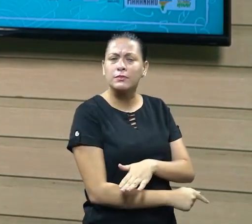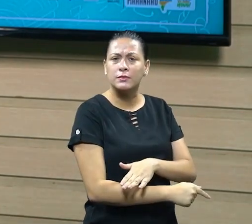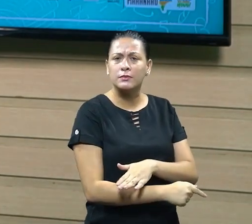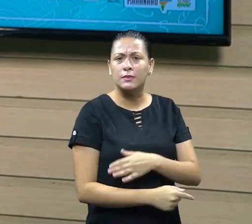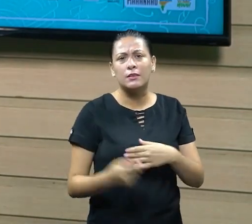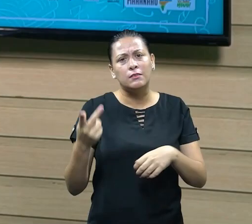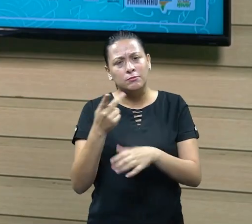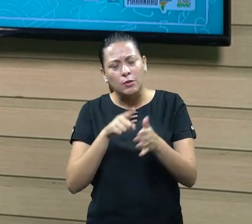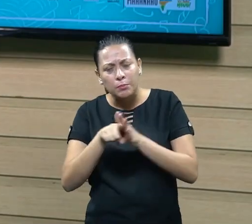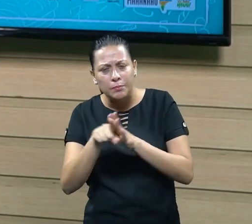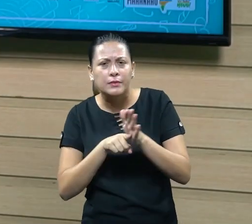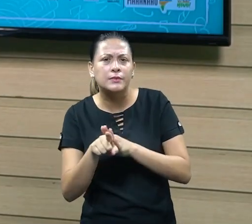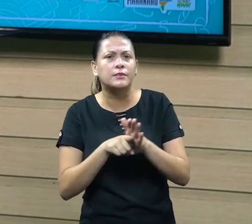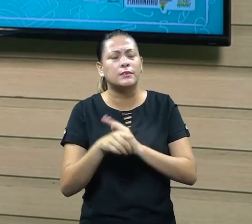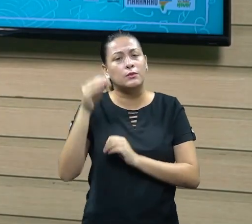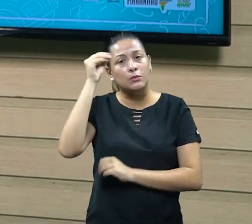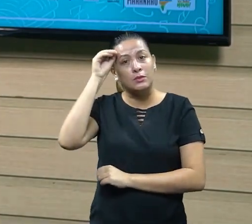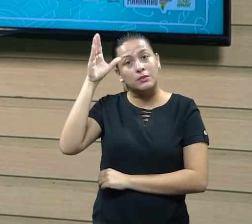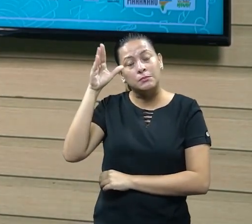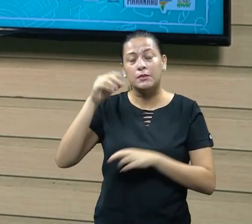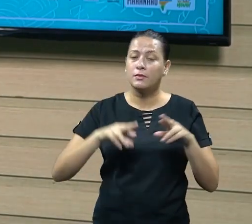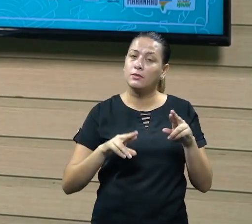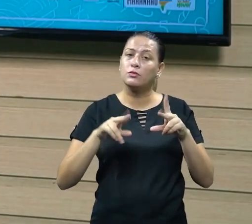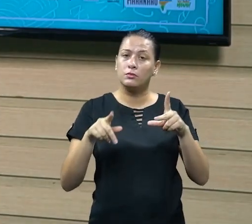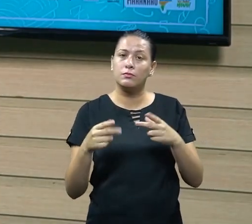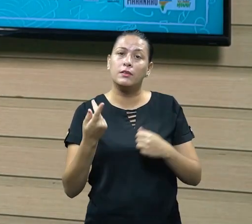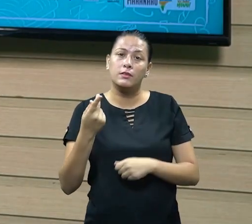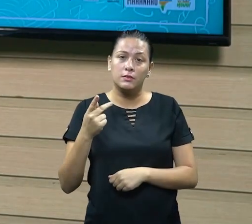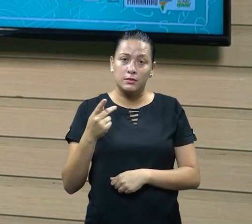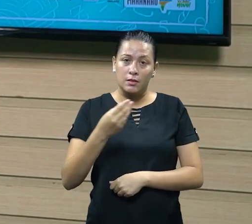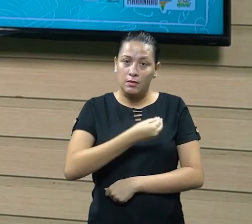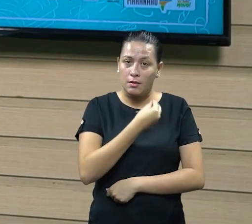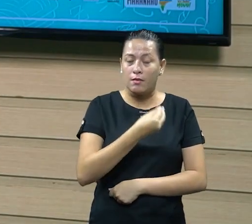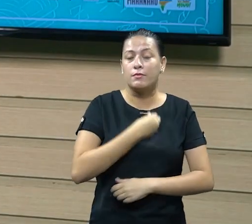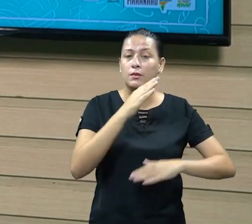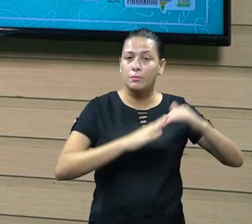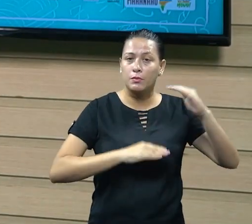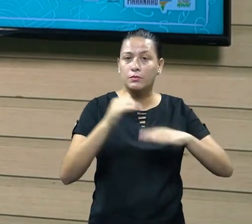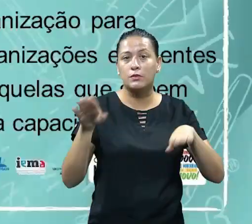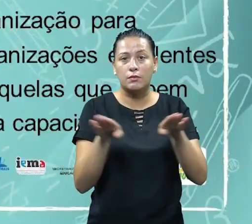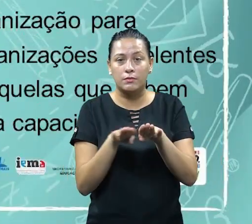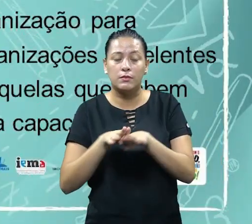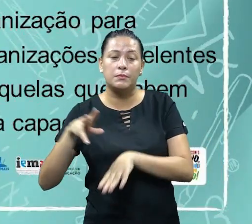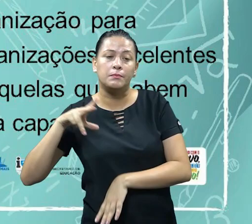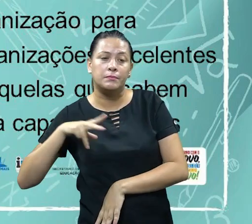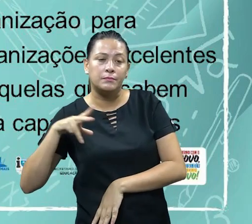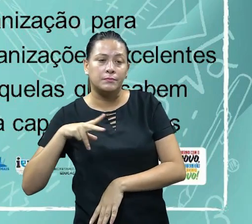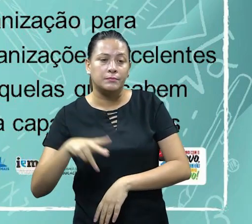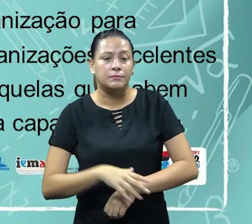conhecimento, que esse conhecimento ele vai fazer a diferença na tua vida profissional, pessoal. Isso é indiscutível.